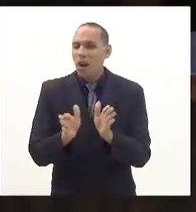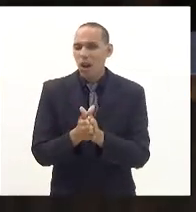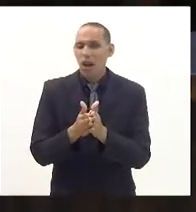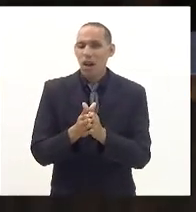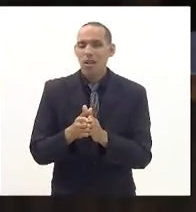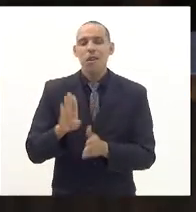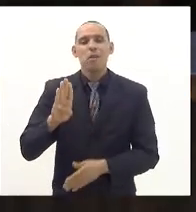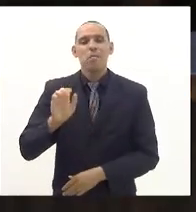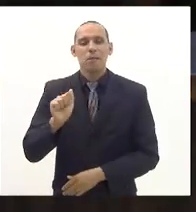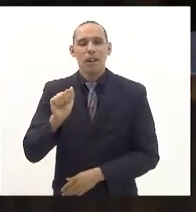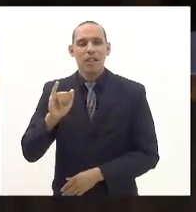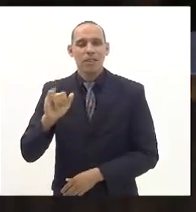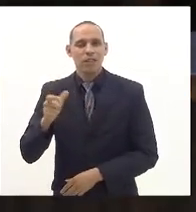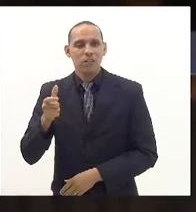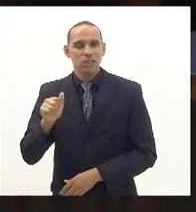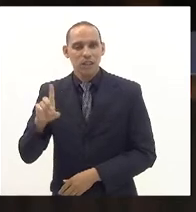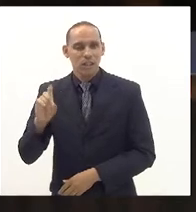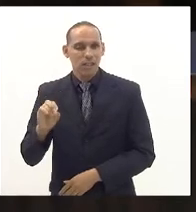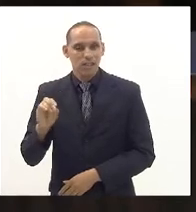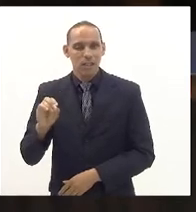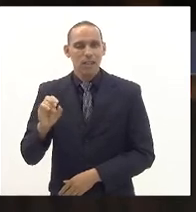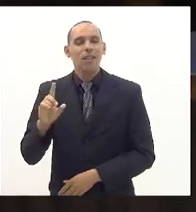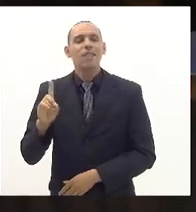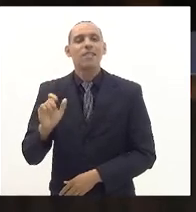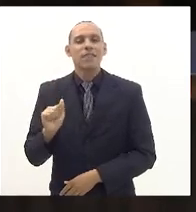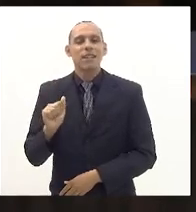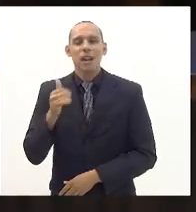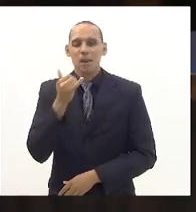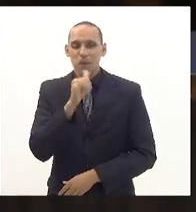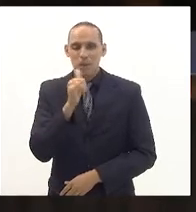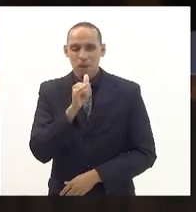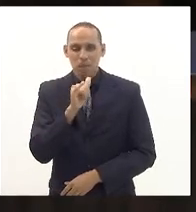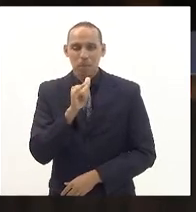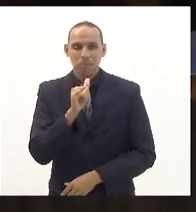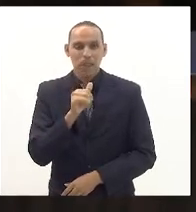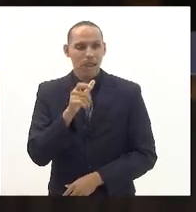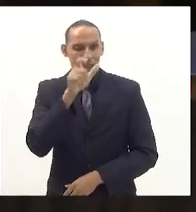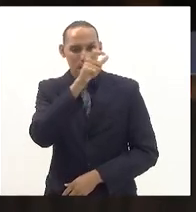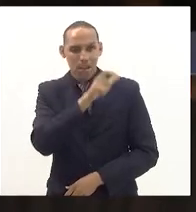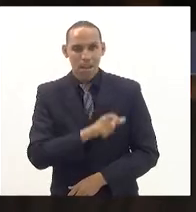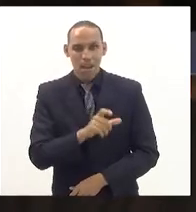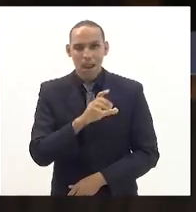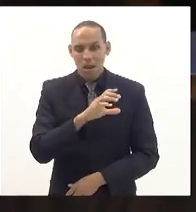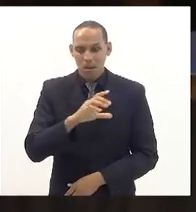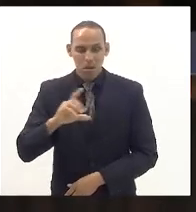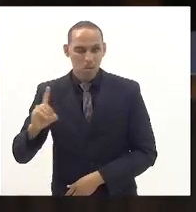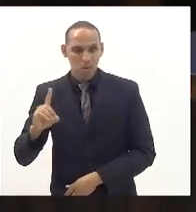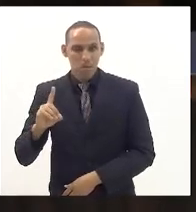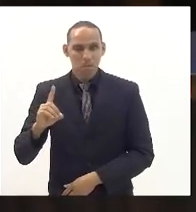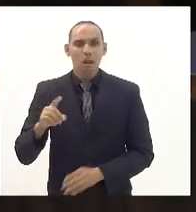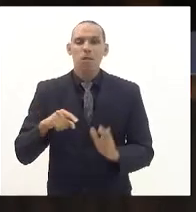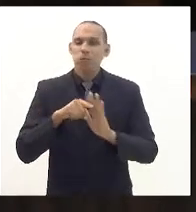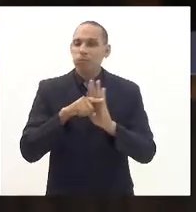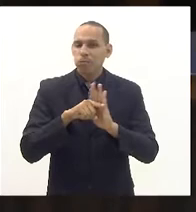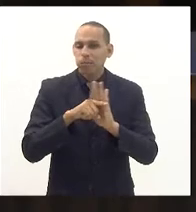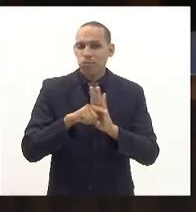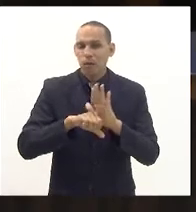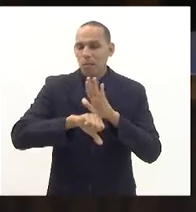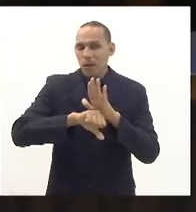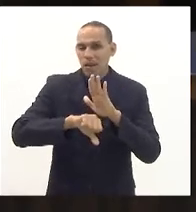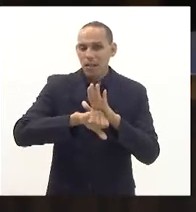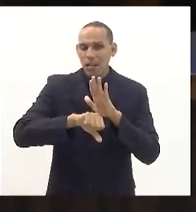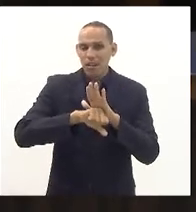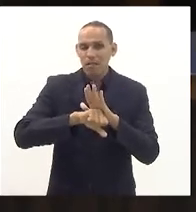nossa querida Baixada Fluminense é preciso reconhecer o seu brilhante trabalho na coordenação do núcleo de investigação penal do Rio de Janeiro